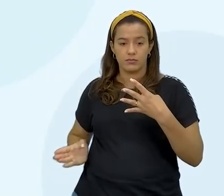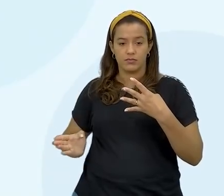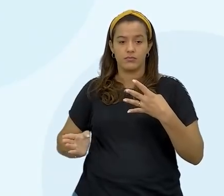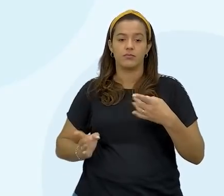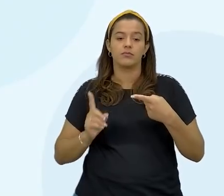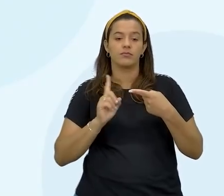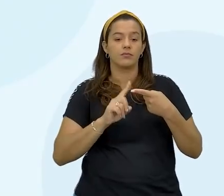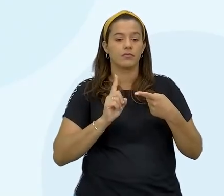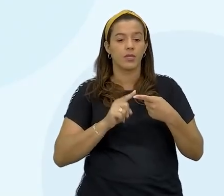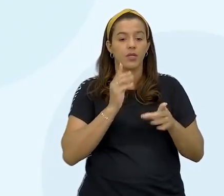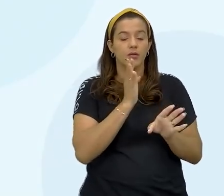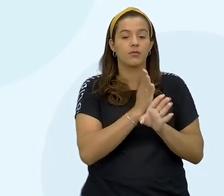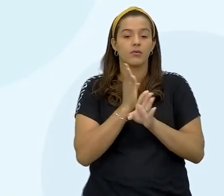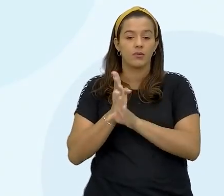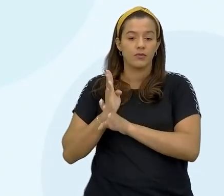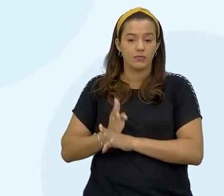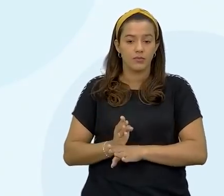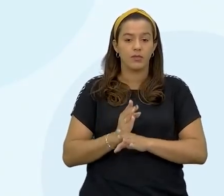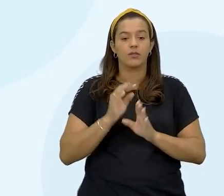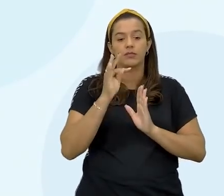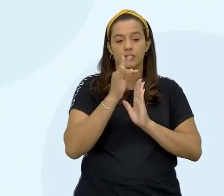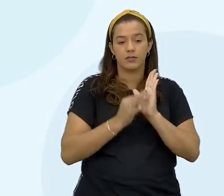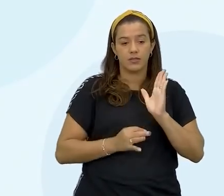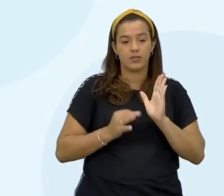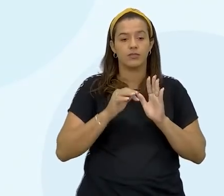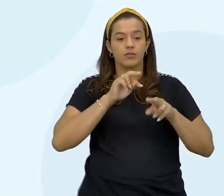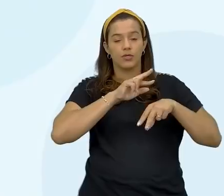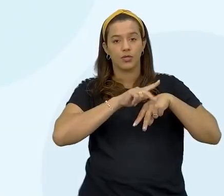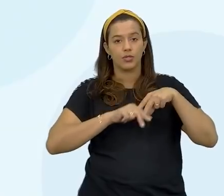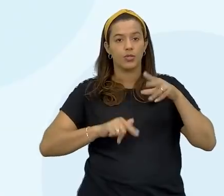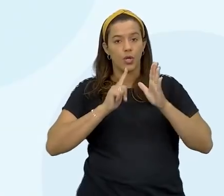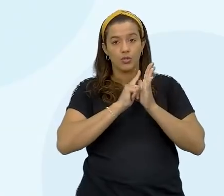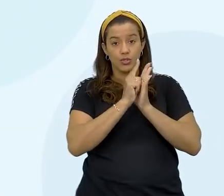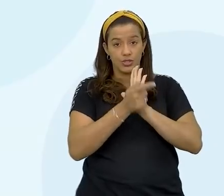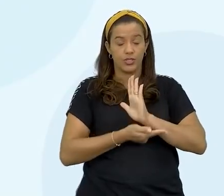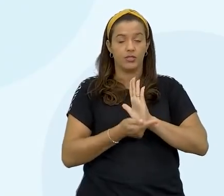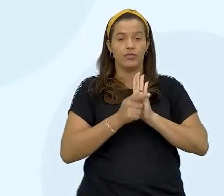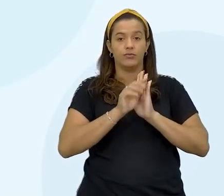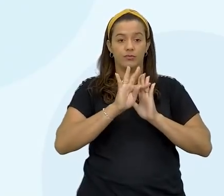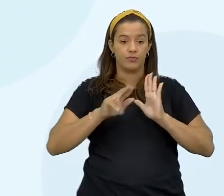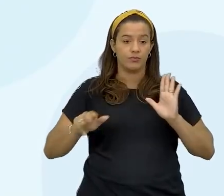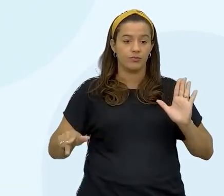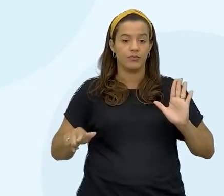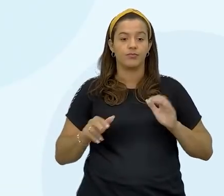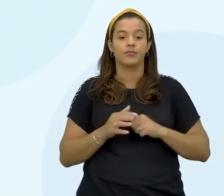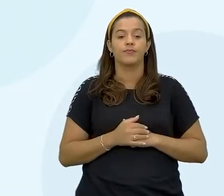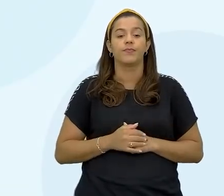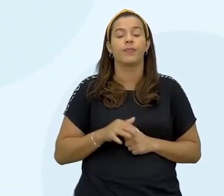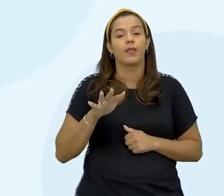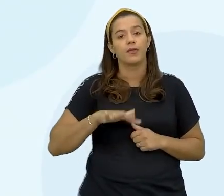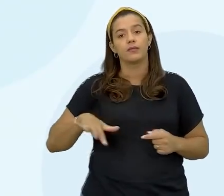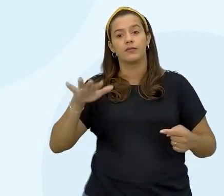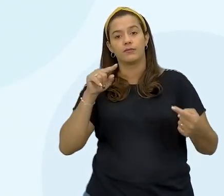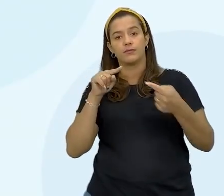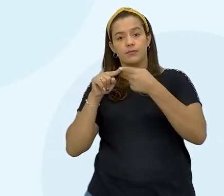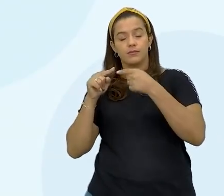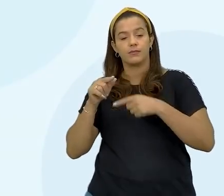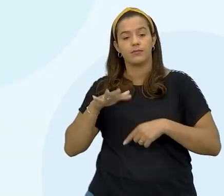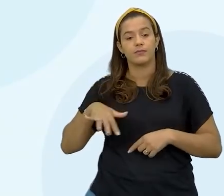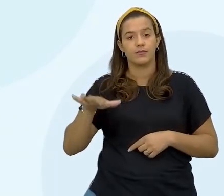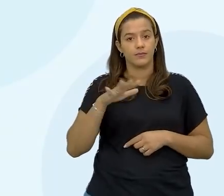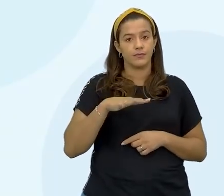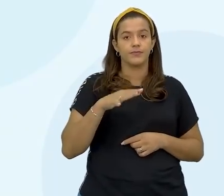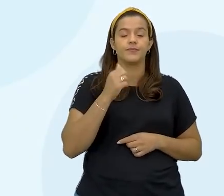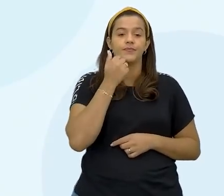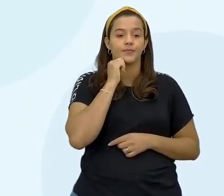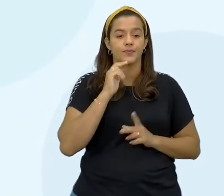Localizar informações explícitas em textos de diferentes gêneros textuais. Aí eu vou trazer para a área de ciências humanas. Quando a